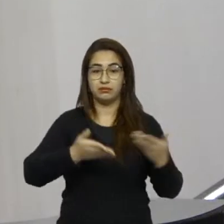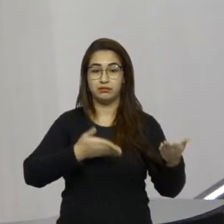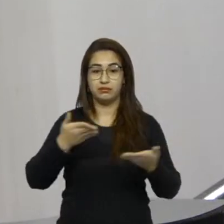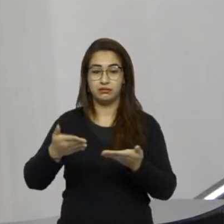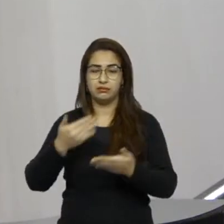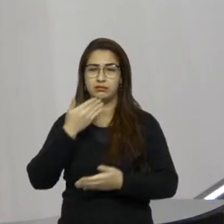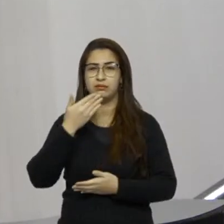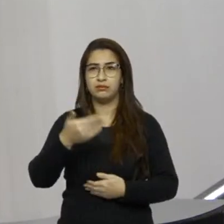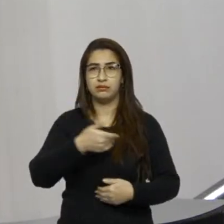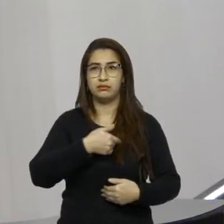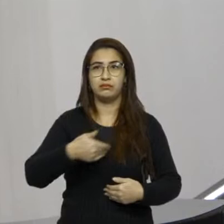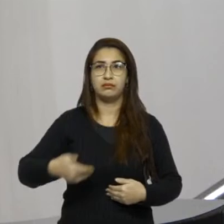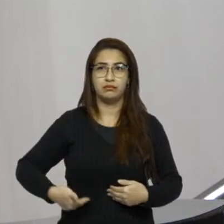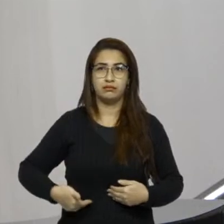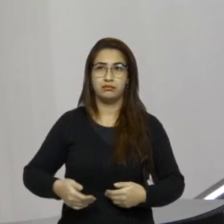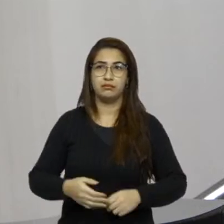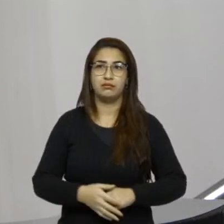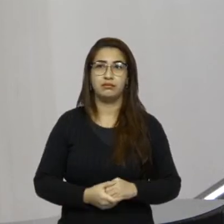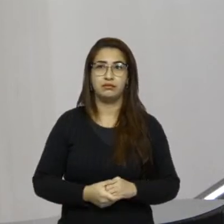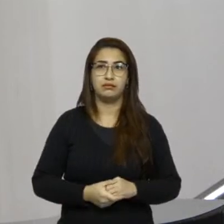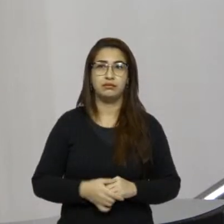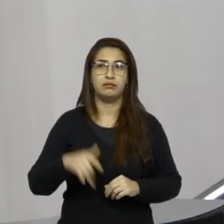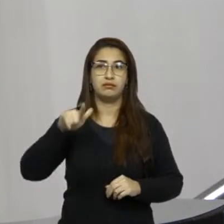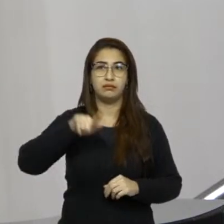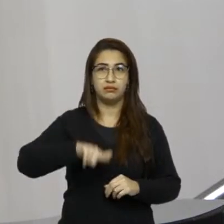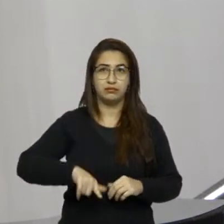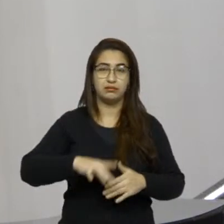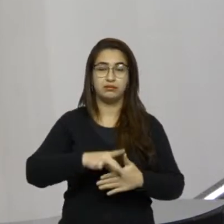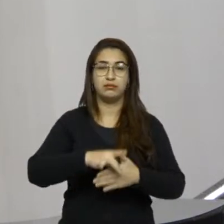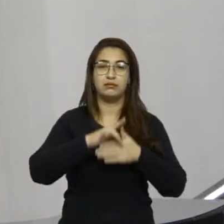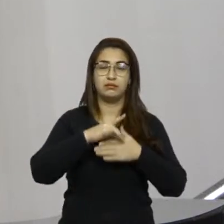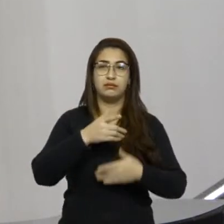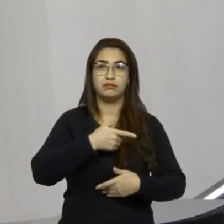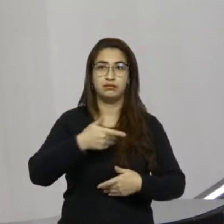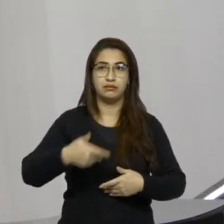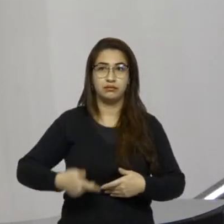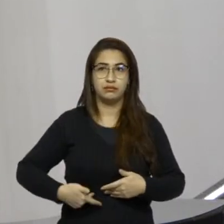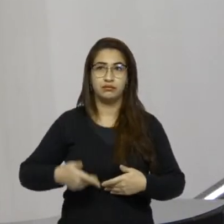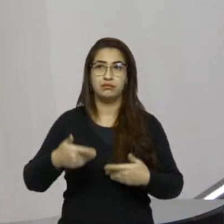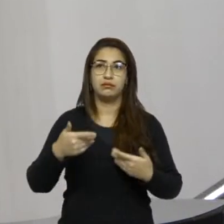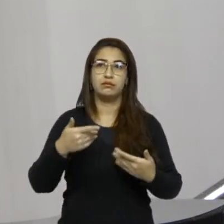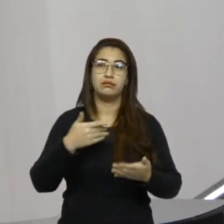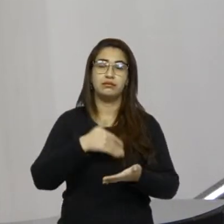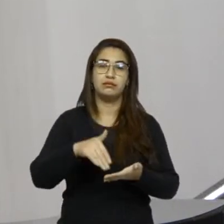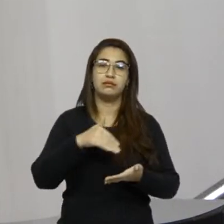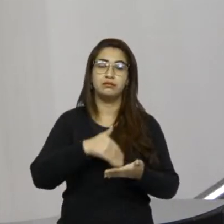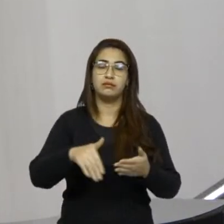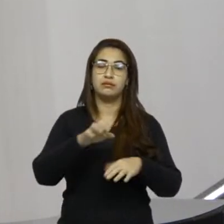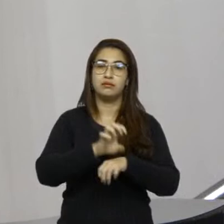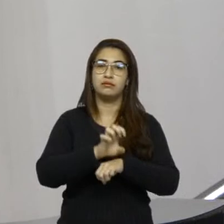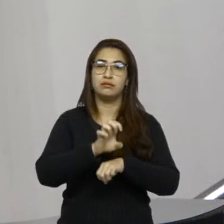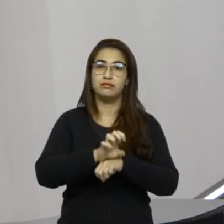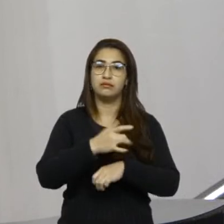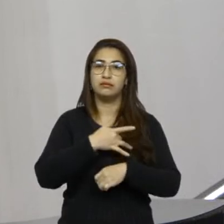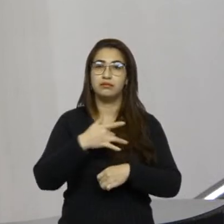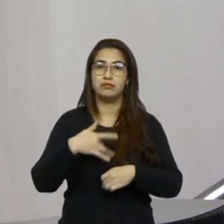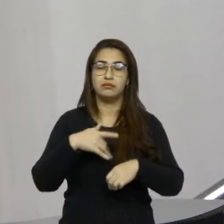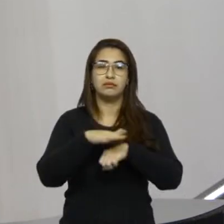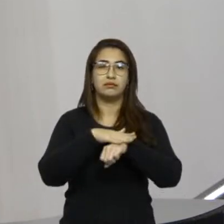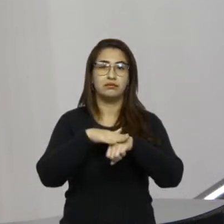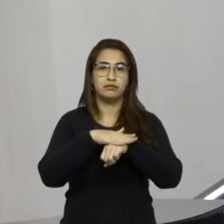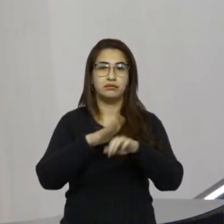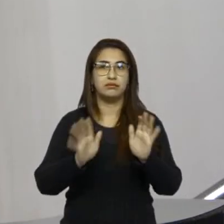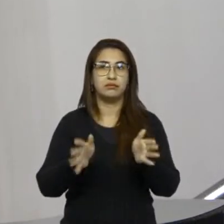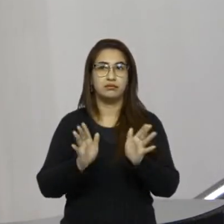ao governador. Repito, aqui também ao líder do governo, enfim, ao secretário de Estado da Saúde, com o qual conversei sobre essa situação. O